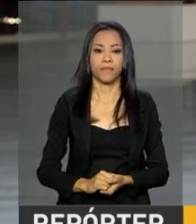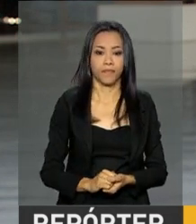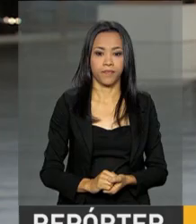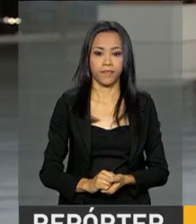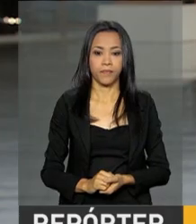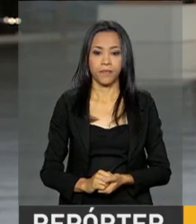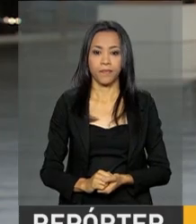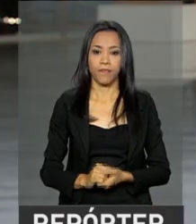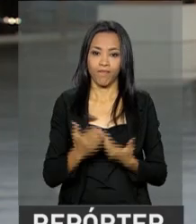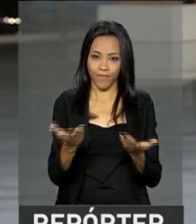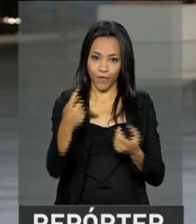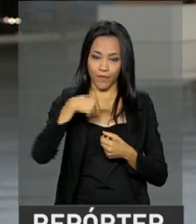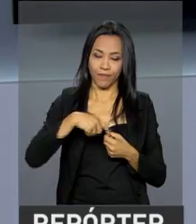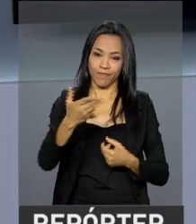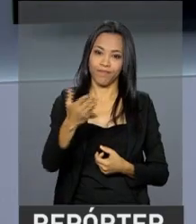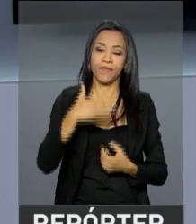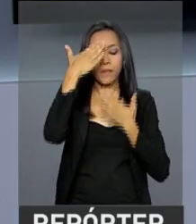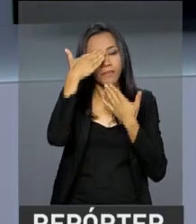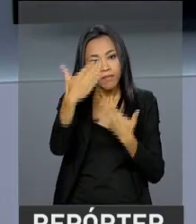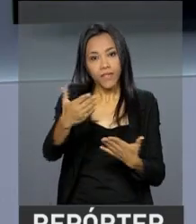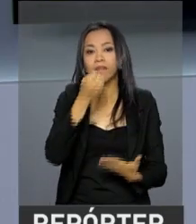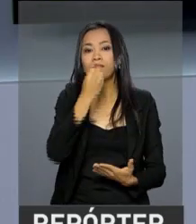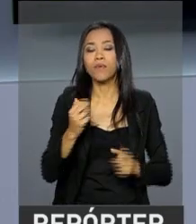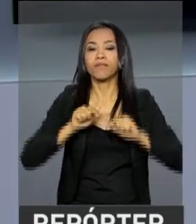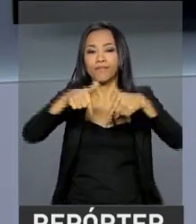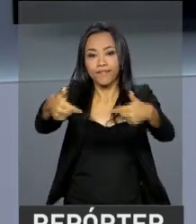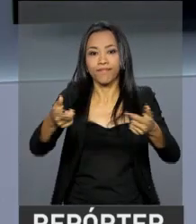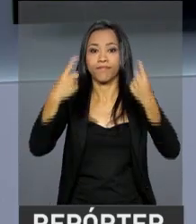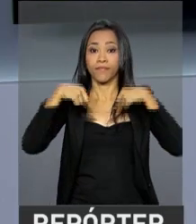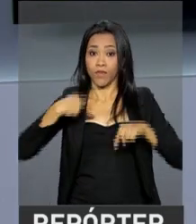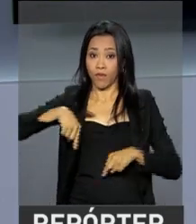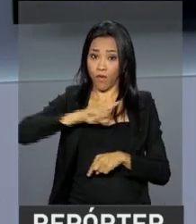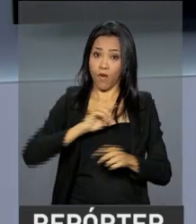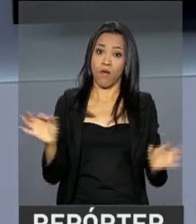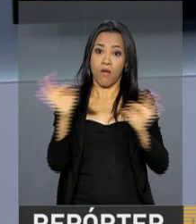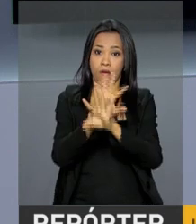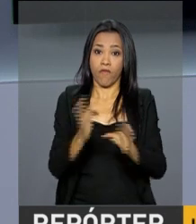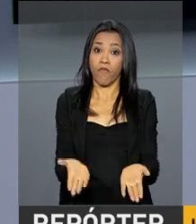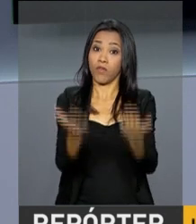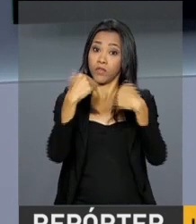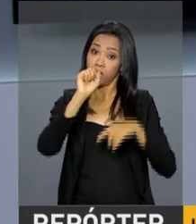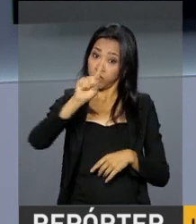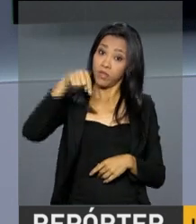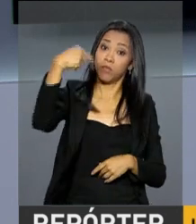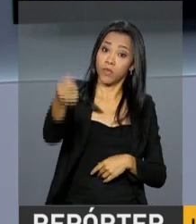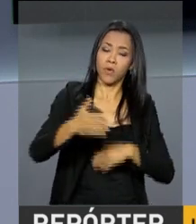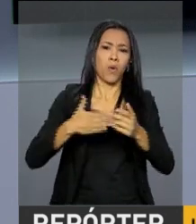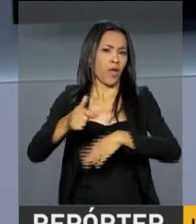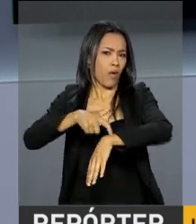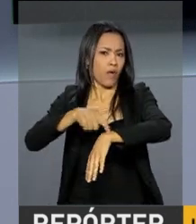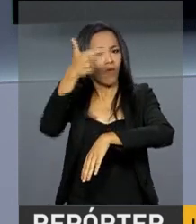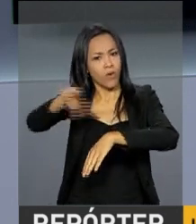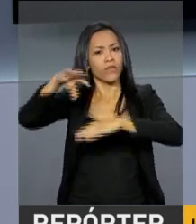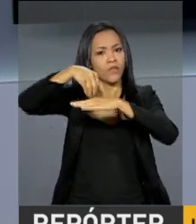www.inep.gov.br Carol é com você obrigada João bom trabalho o repórter NBR fica por aqui voltamos a qualquer momento com